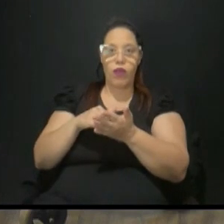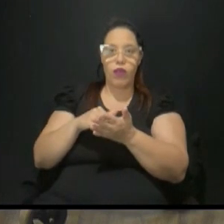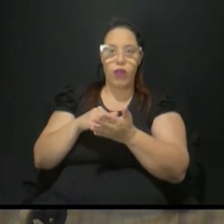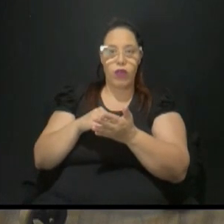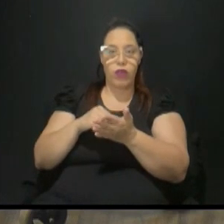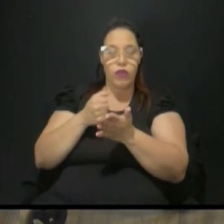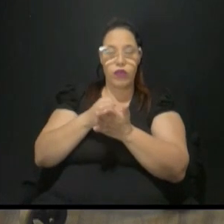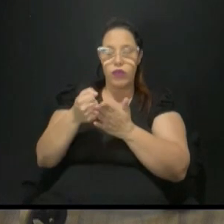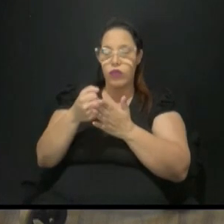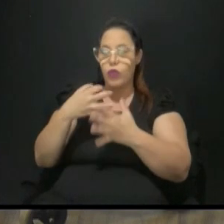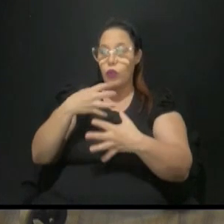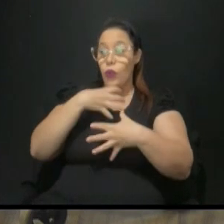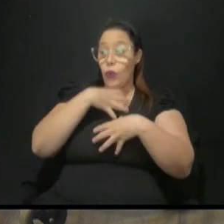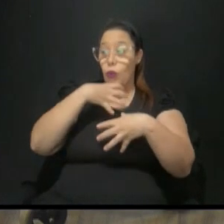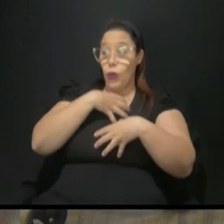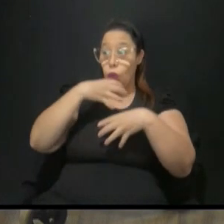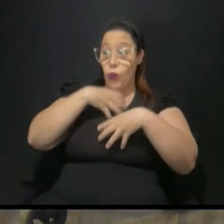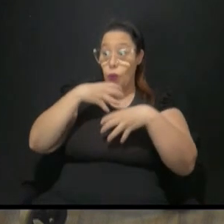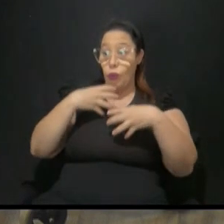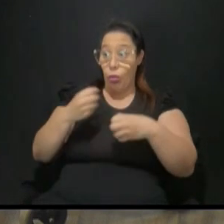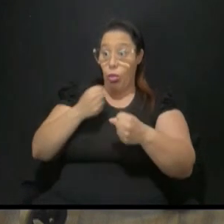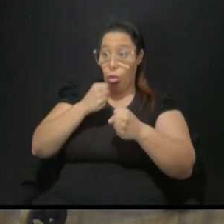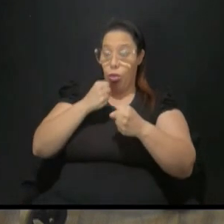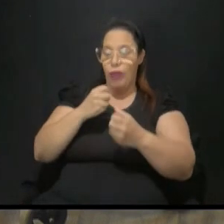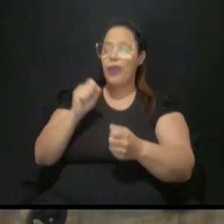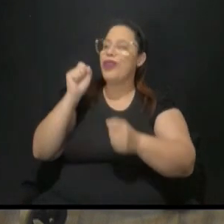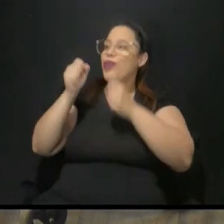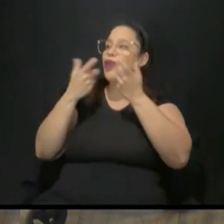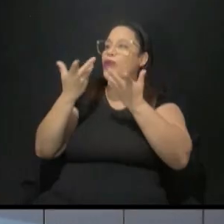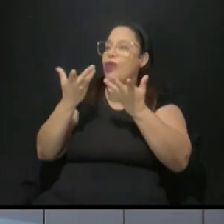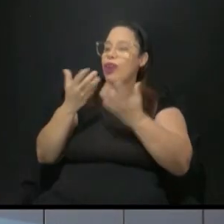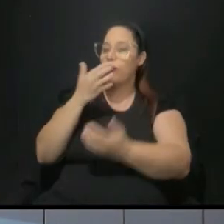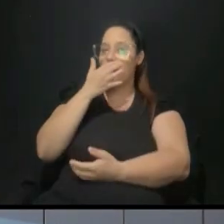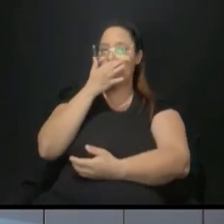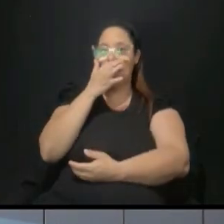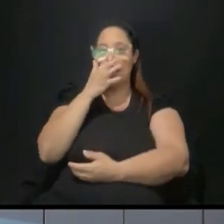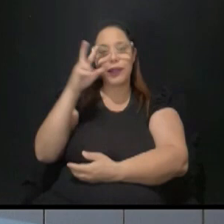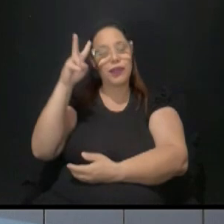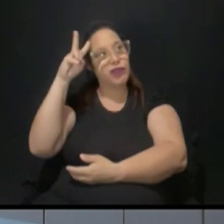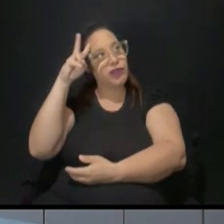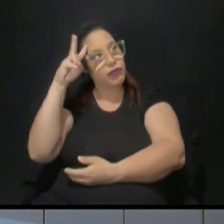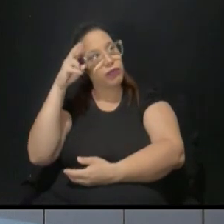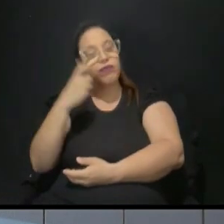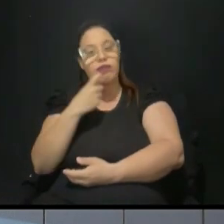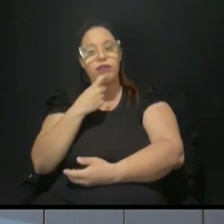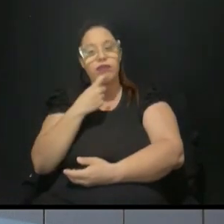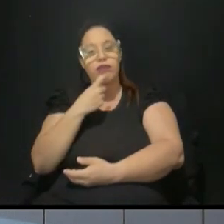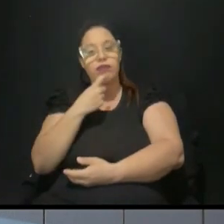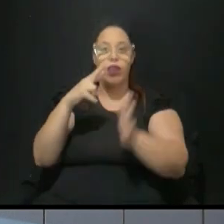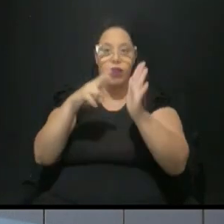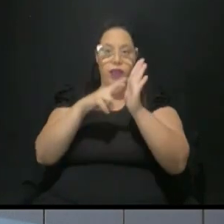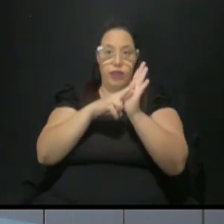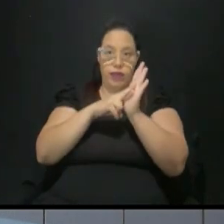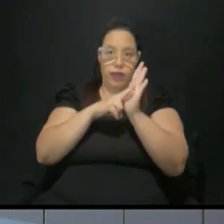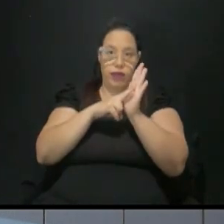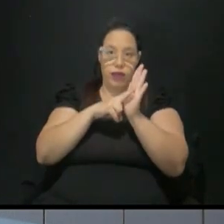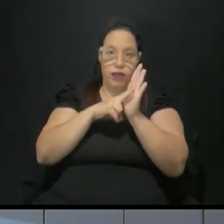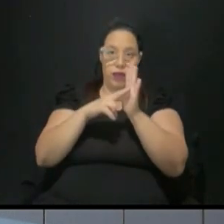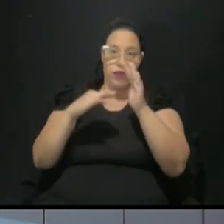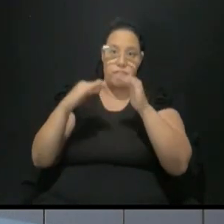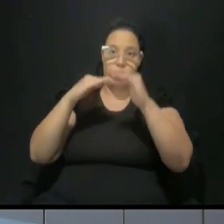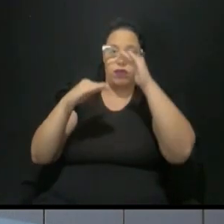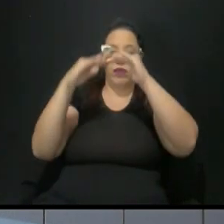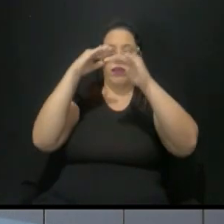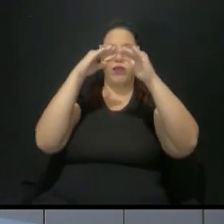coração bate mais forte. Como que é isso? É sempre bom lembrar que Campinas é uma referência nacional do desenvolvimento de esporte para pessoas com